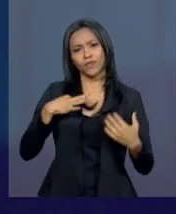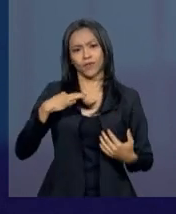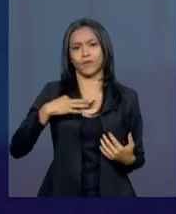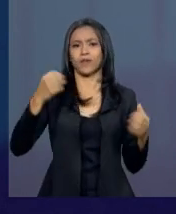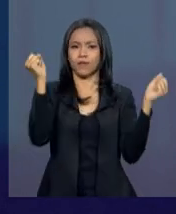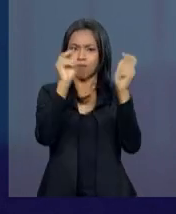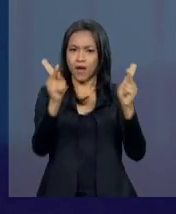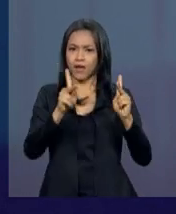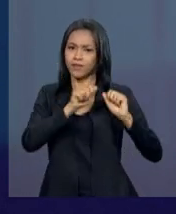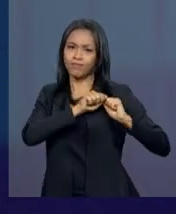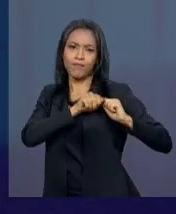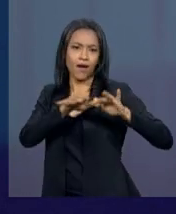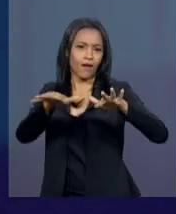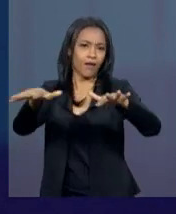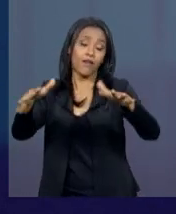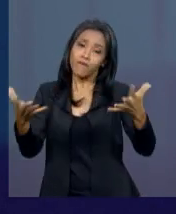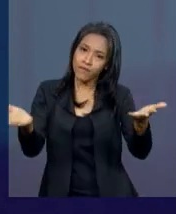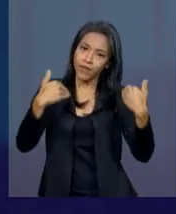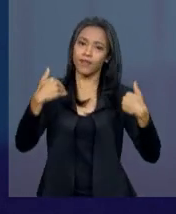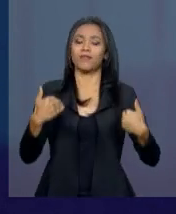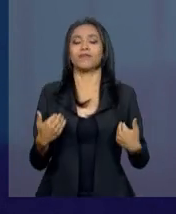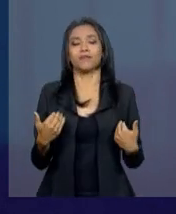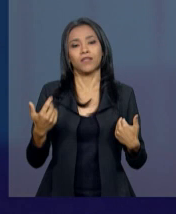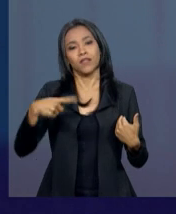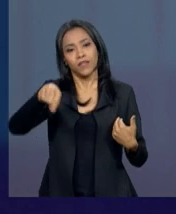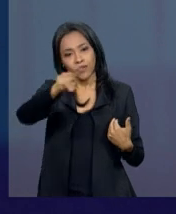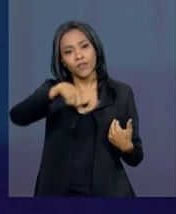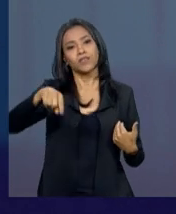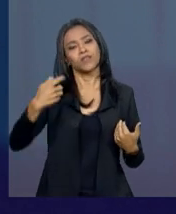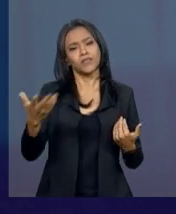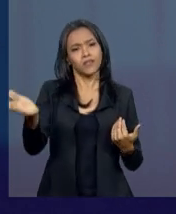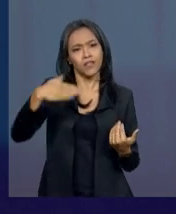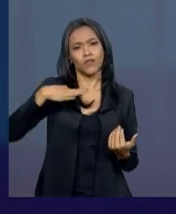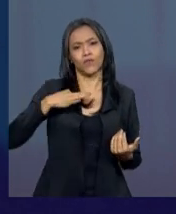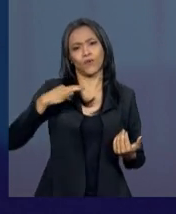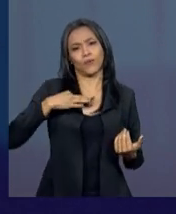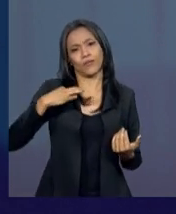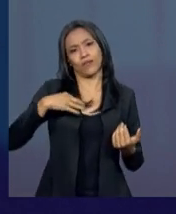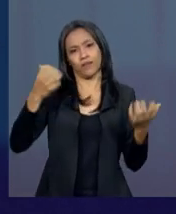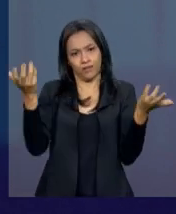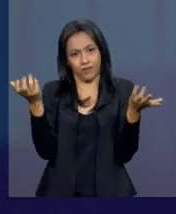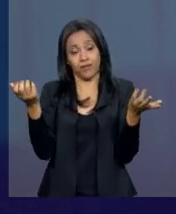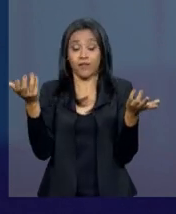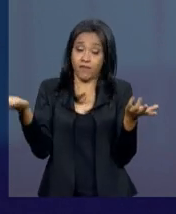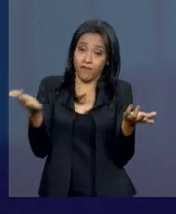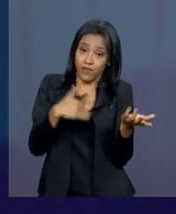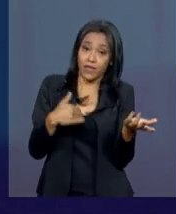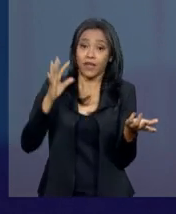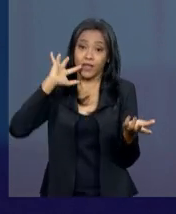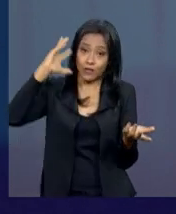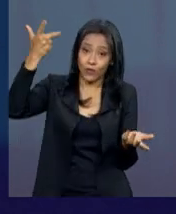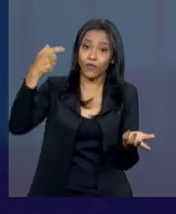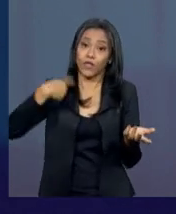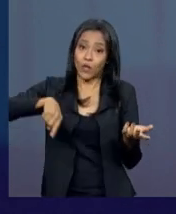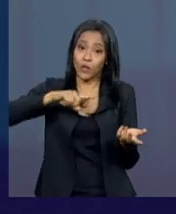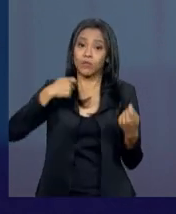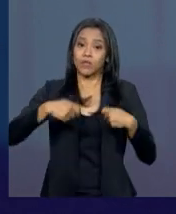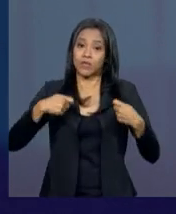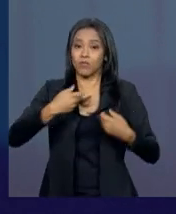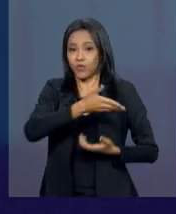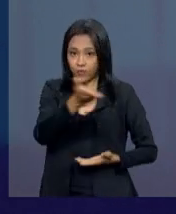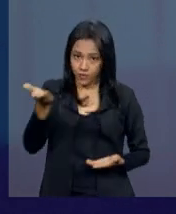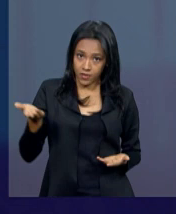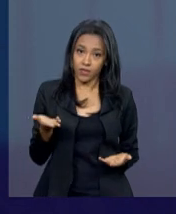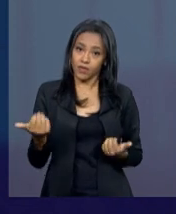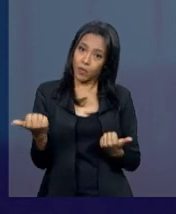mensagem diz pros jovens juntem se a nós inscrevam-se sejam voluntários votem sejam parte da solução nós precisamos de vocês como